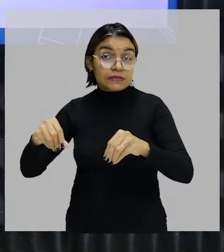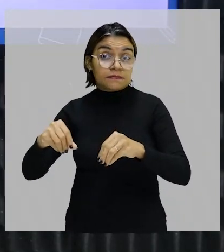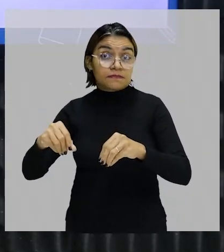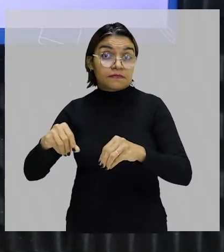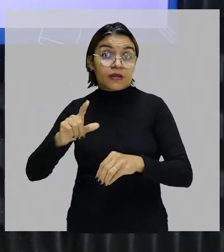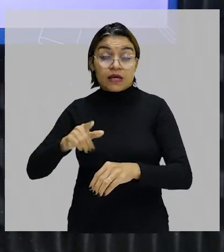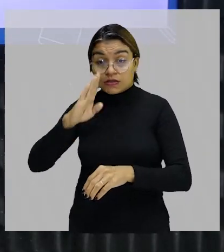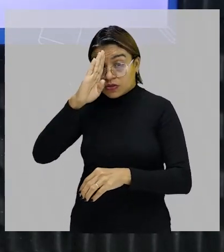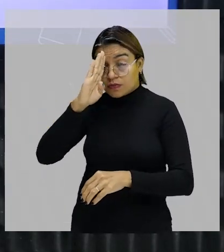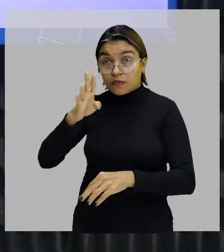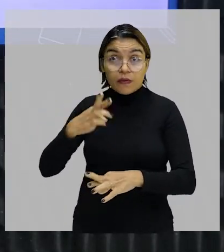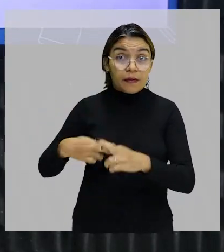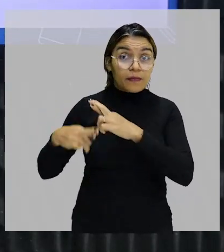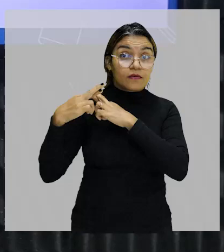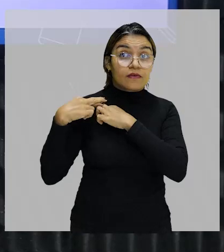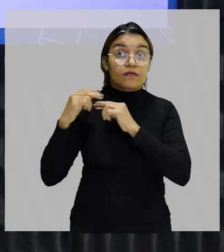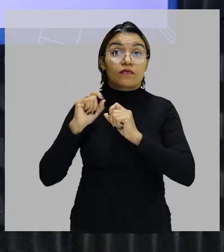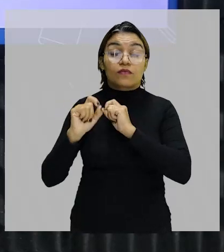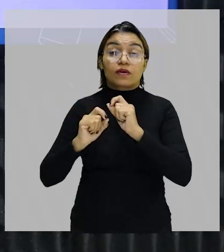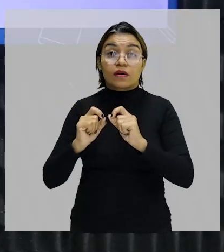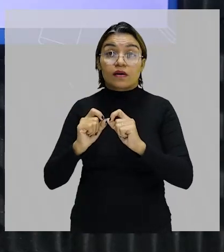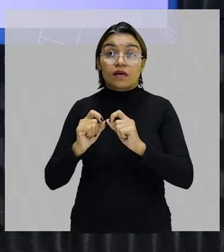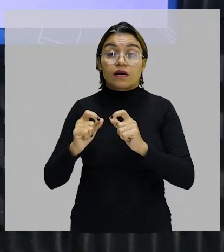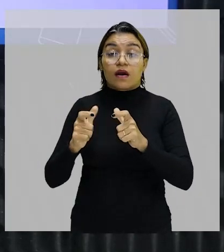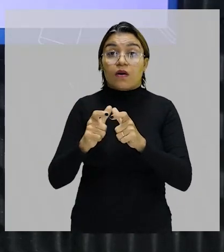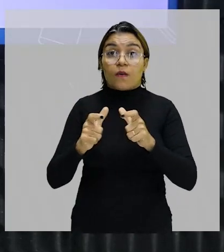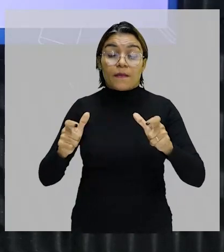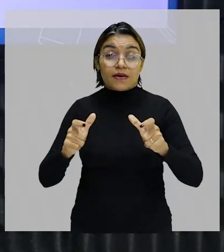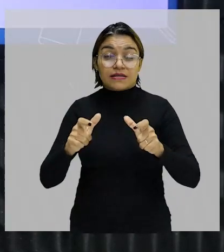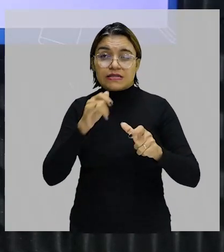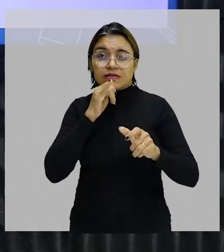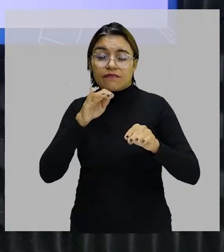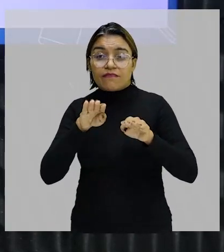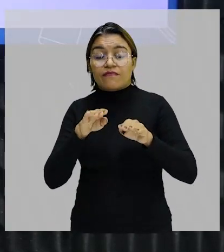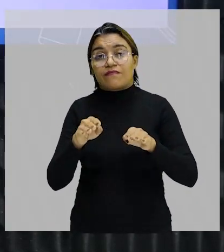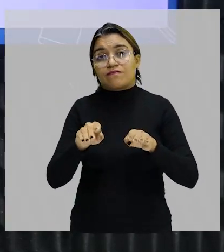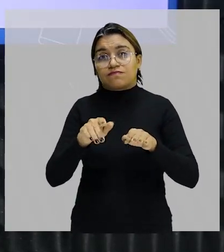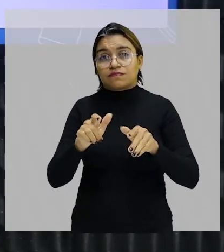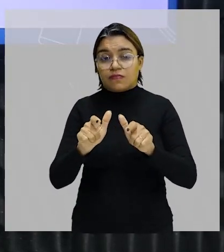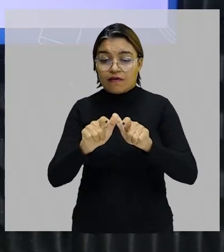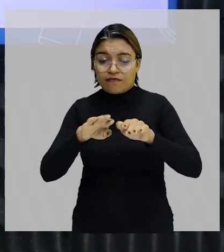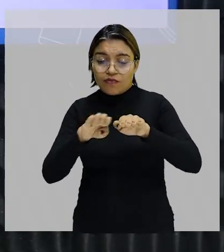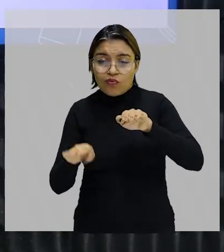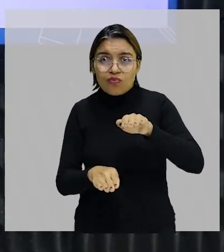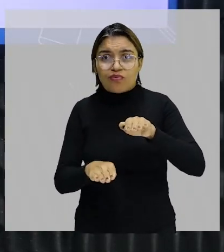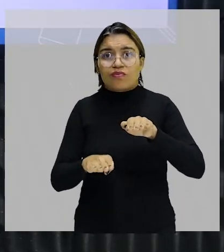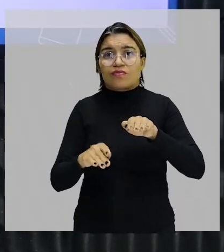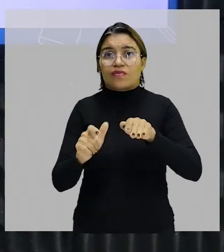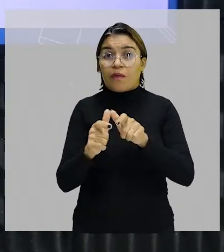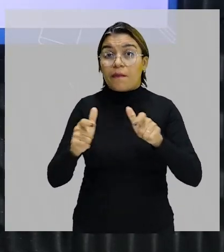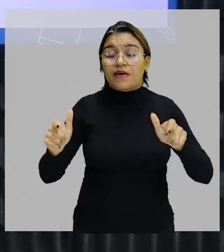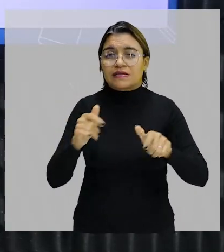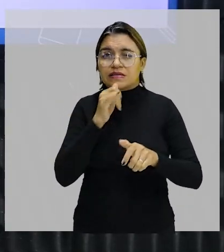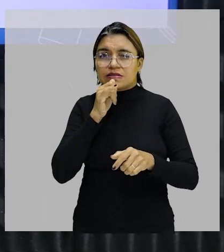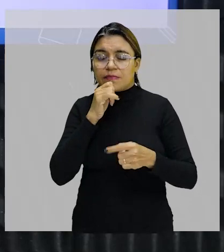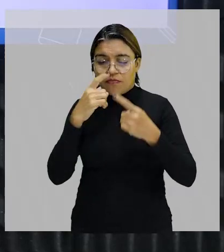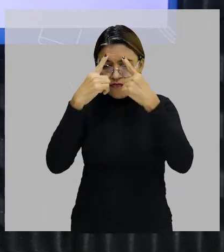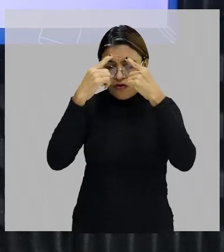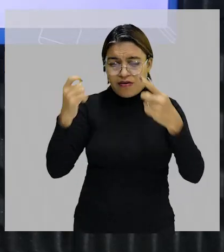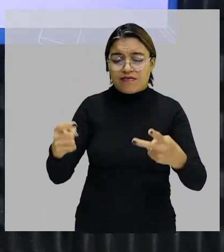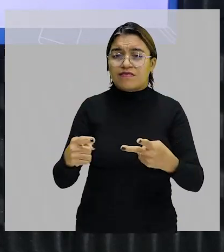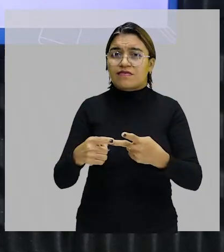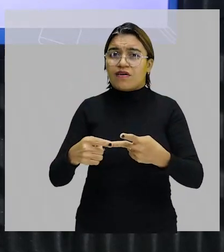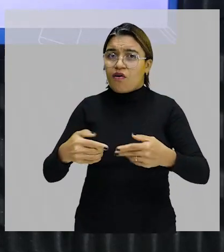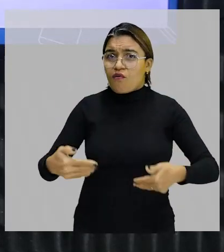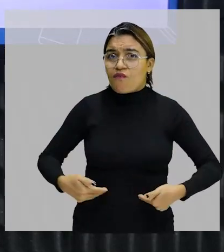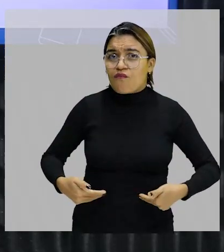ela é diretamente responsável pelo aumento das desigualdades no campo, galera, tá certo? Como por exemplo a violência, como por exemplo a fome. Por quê?